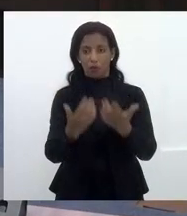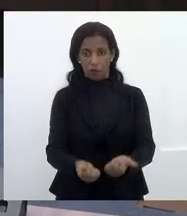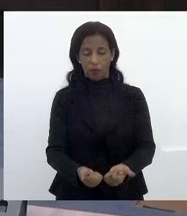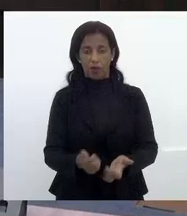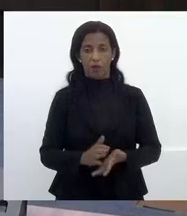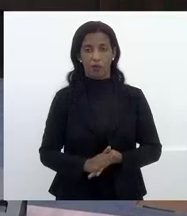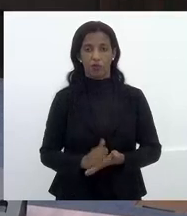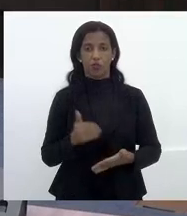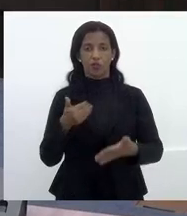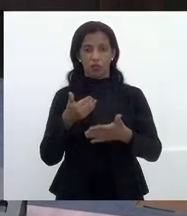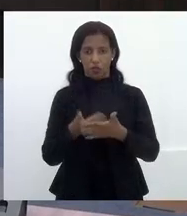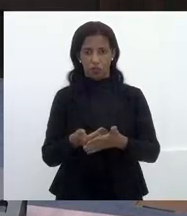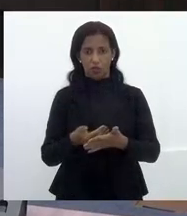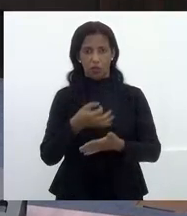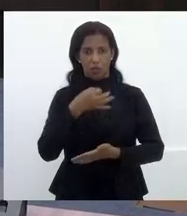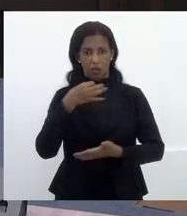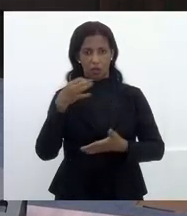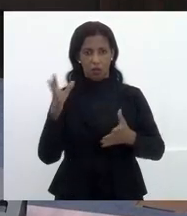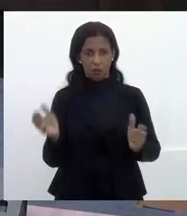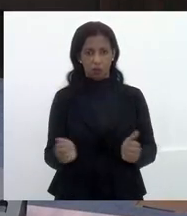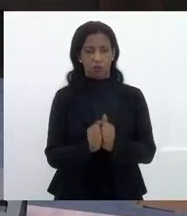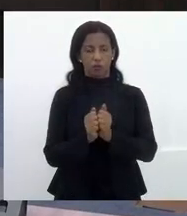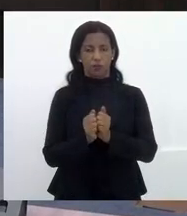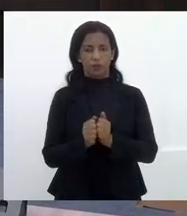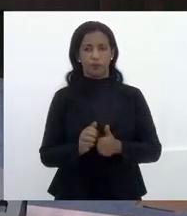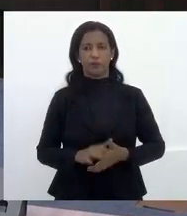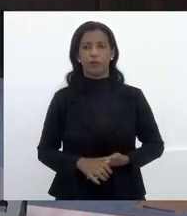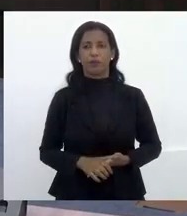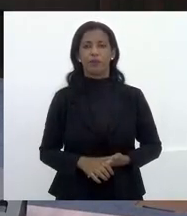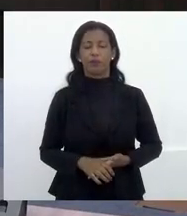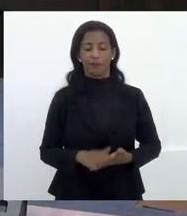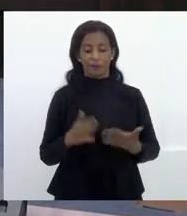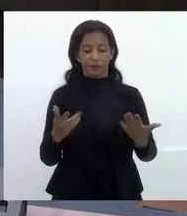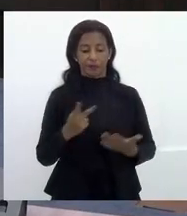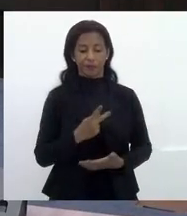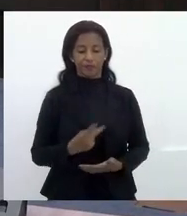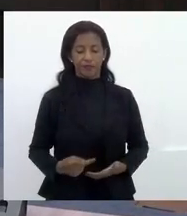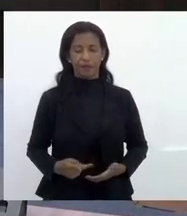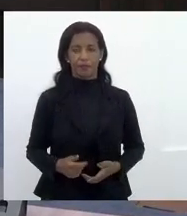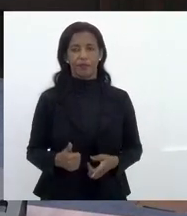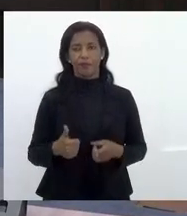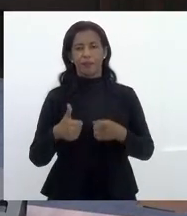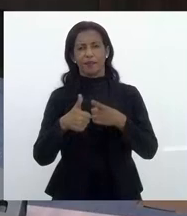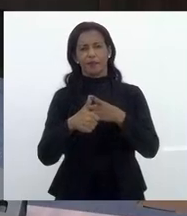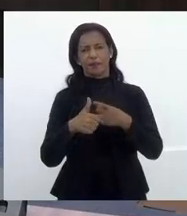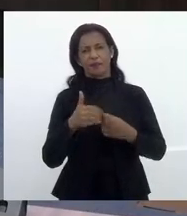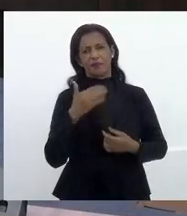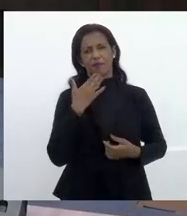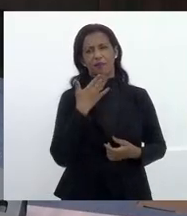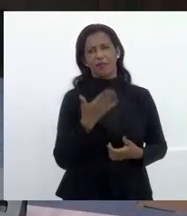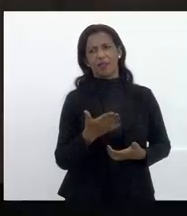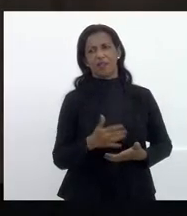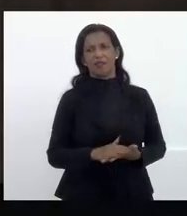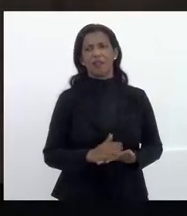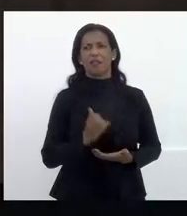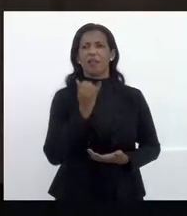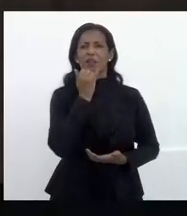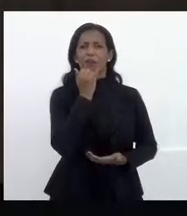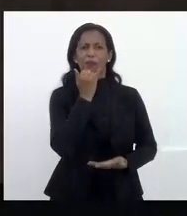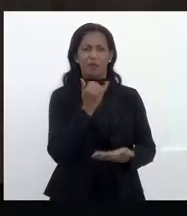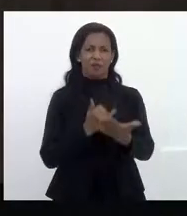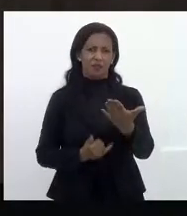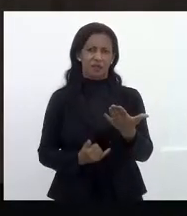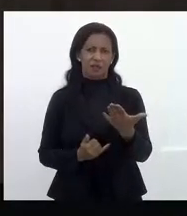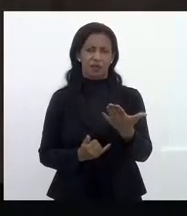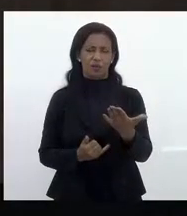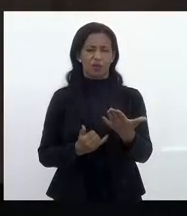vamos chegar a um consenso aqui Deputado Márcio Pacheco seu presente primeiro peço não a vossa